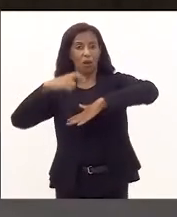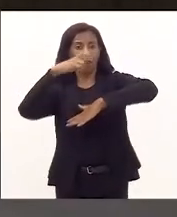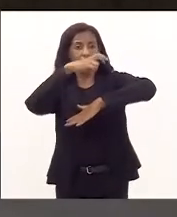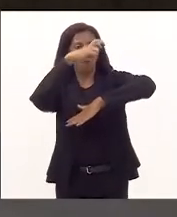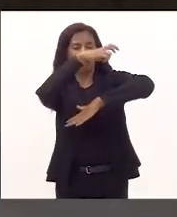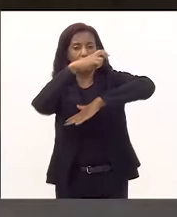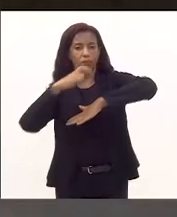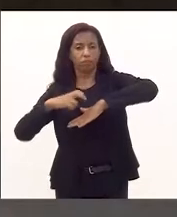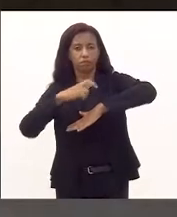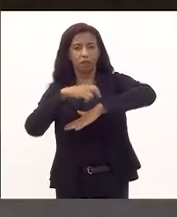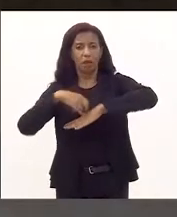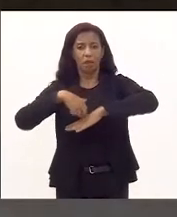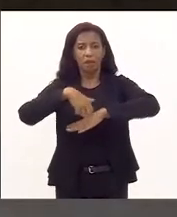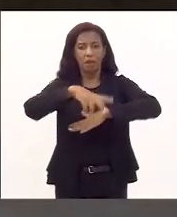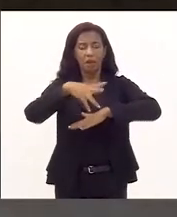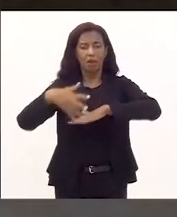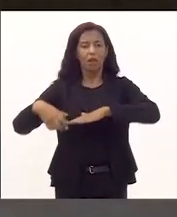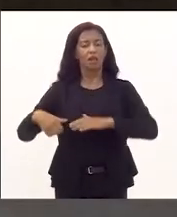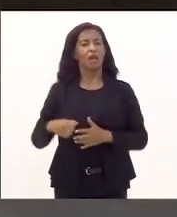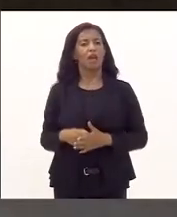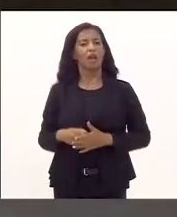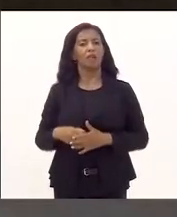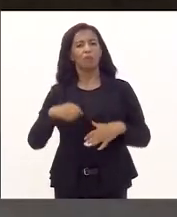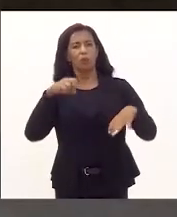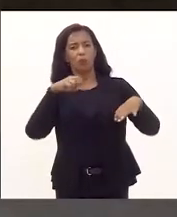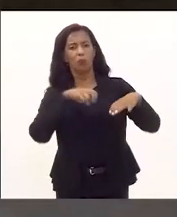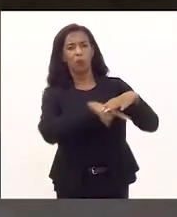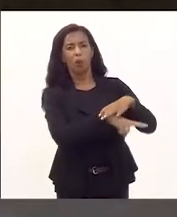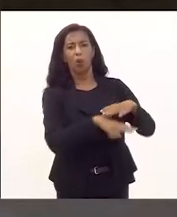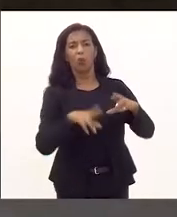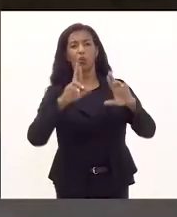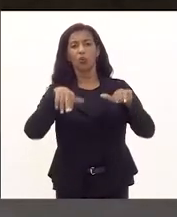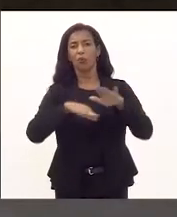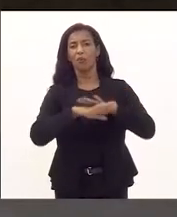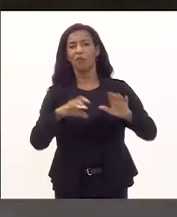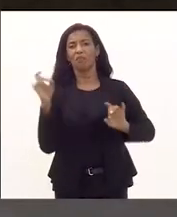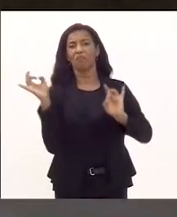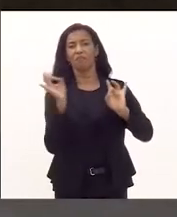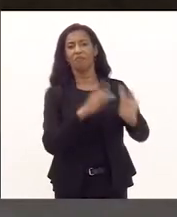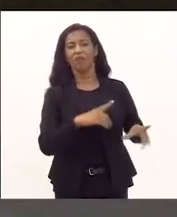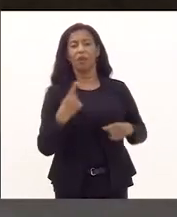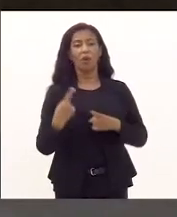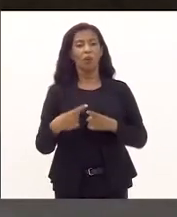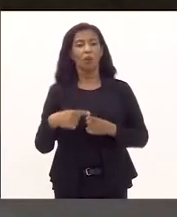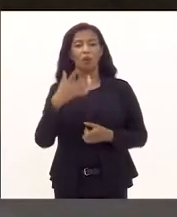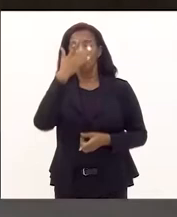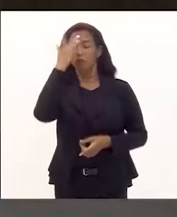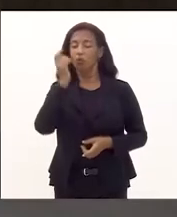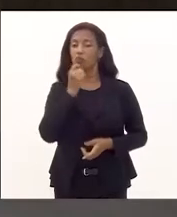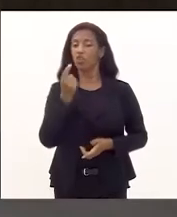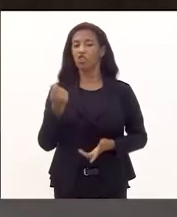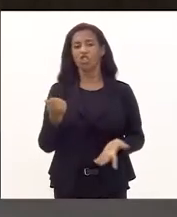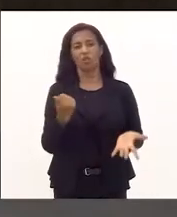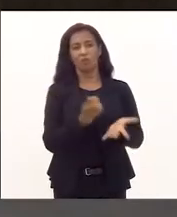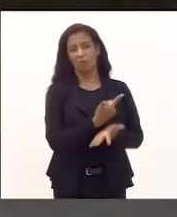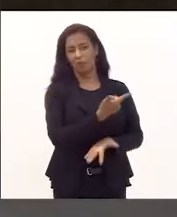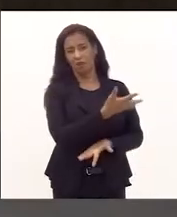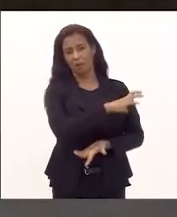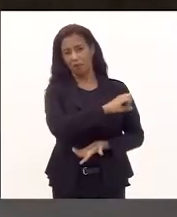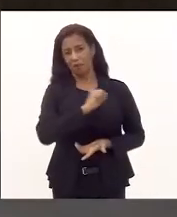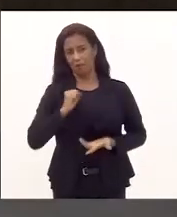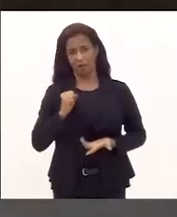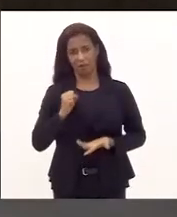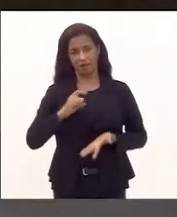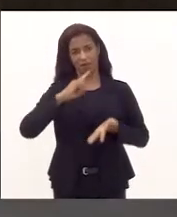o depósito, que de onde nunca mais sairá, porque o proprietário não tem recurso. O proprietário